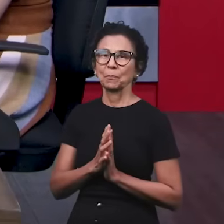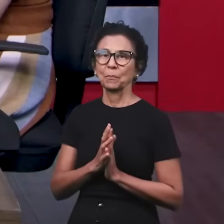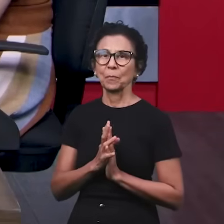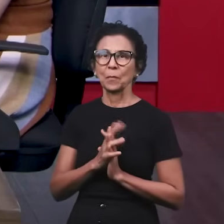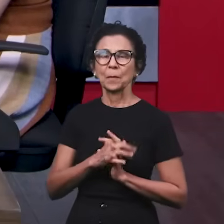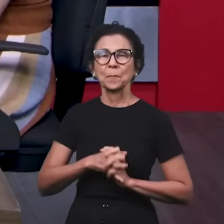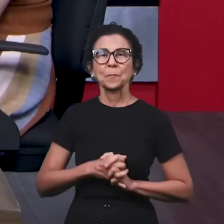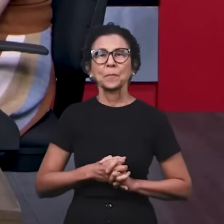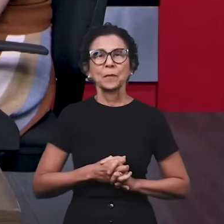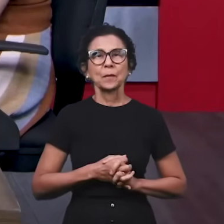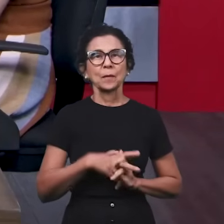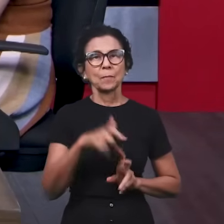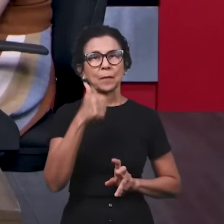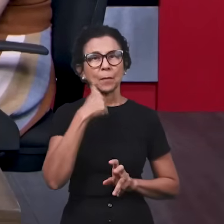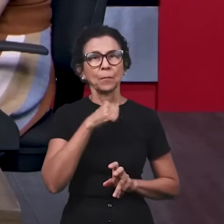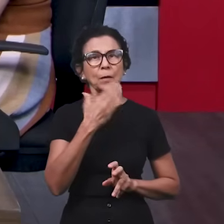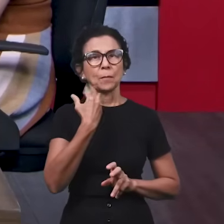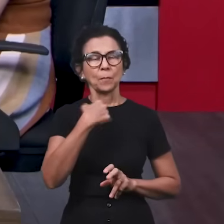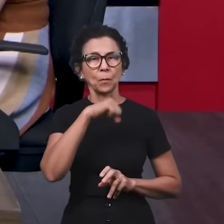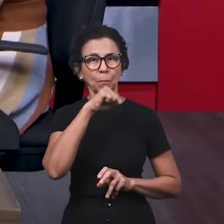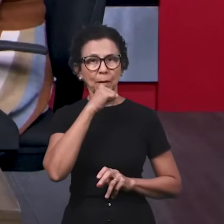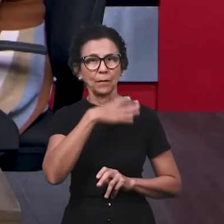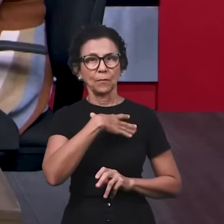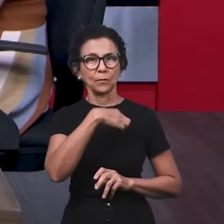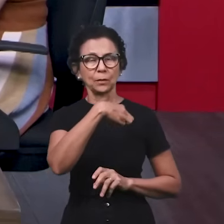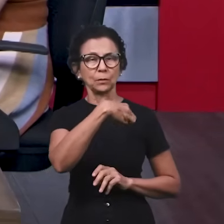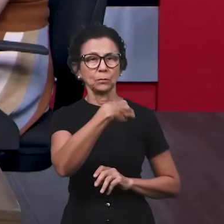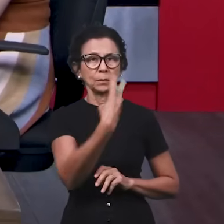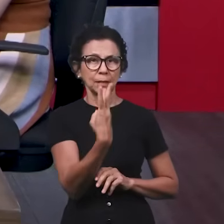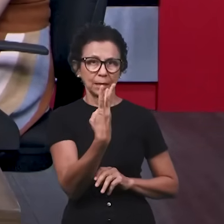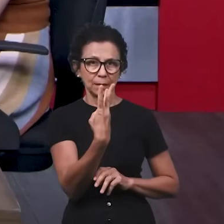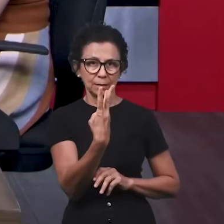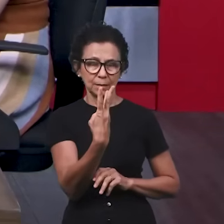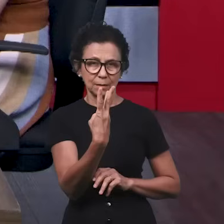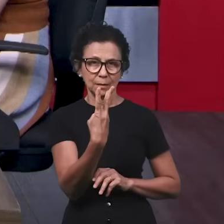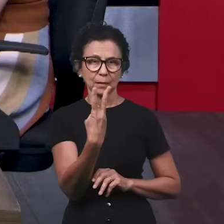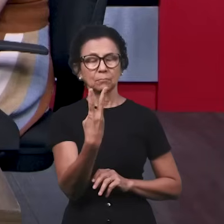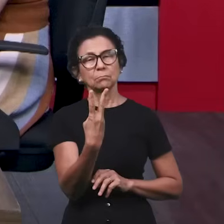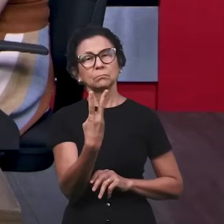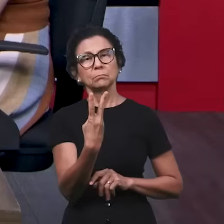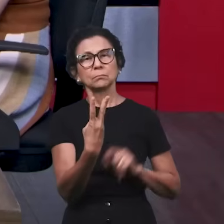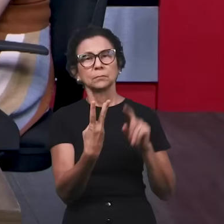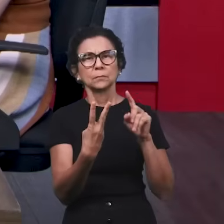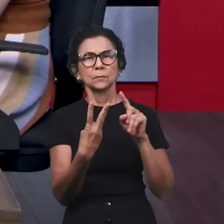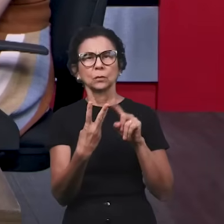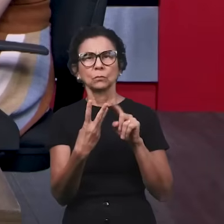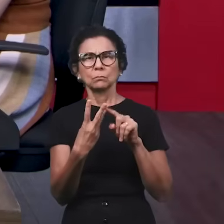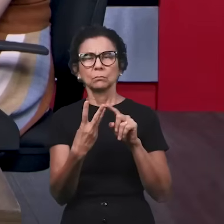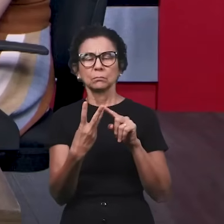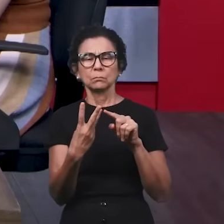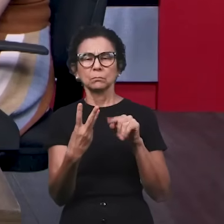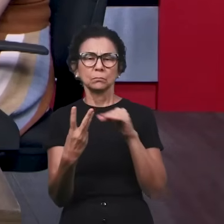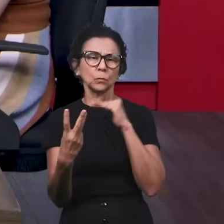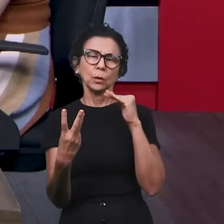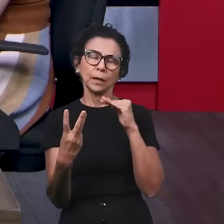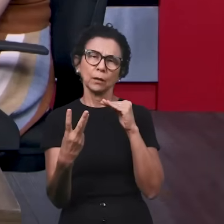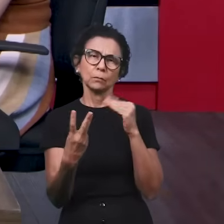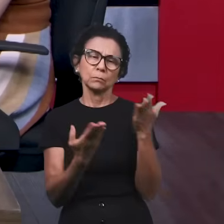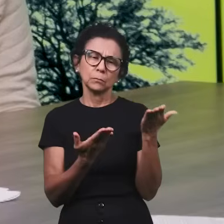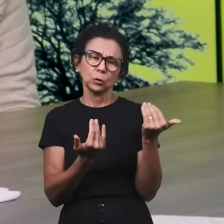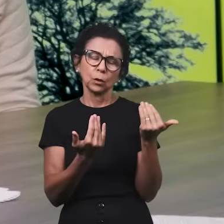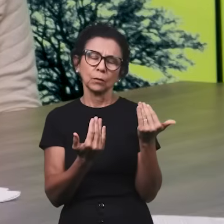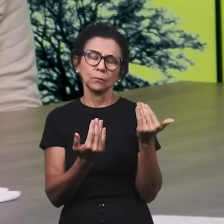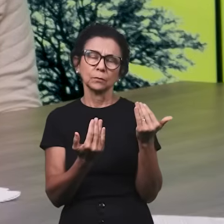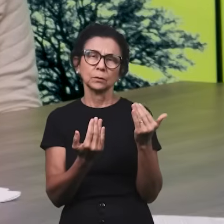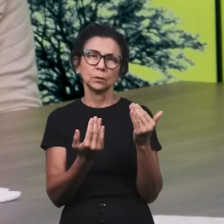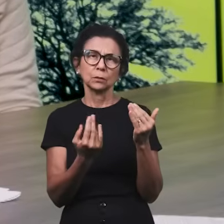Nós somos o Senhor deu aos meus pais 3 filhos. Uma o Senhor levou muito cedo, né, no